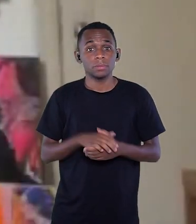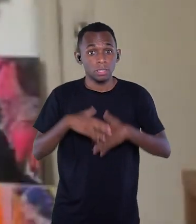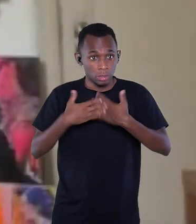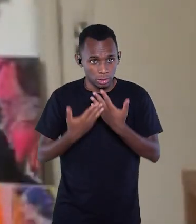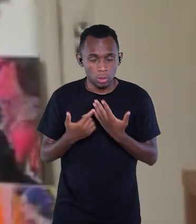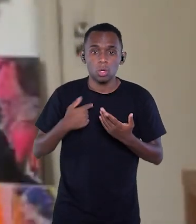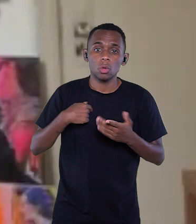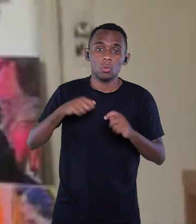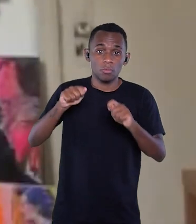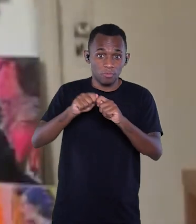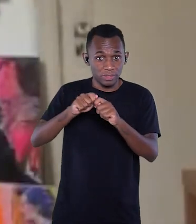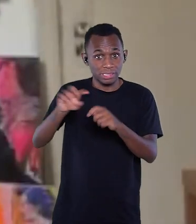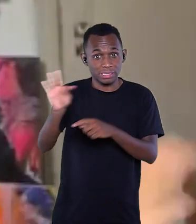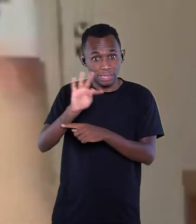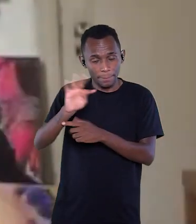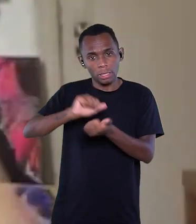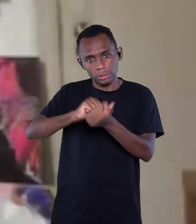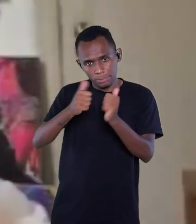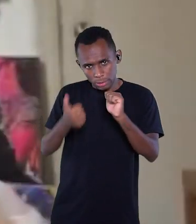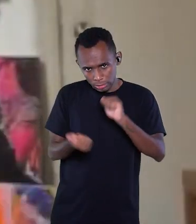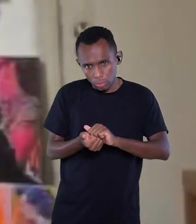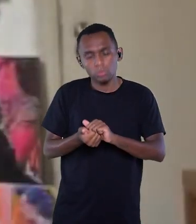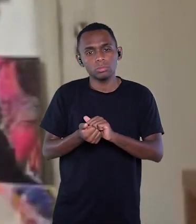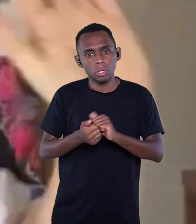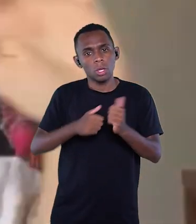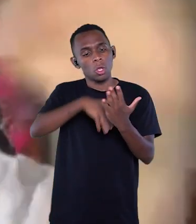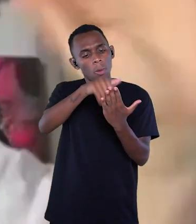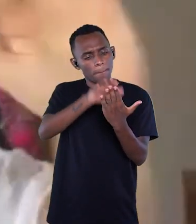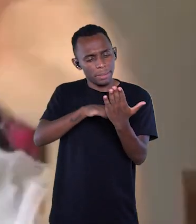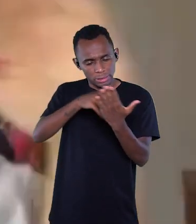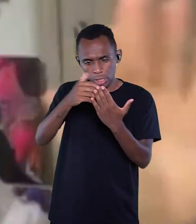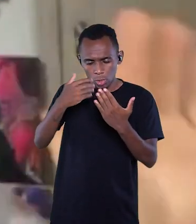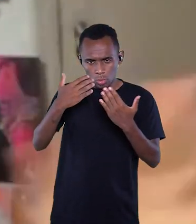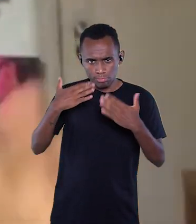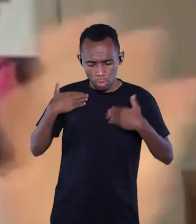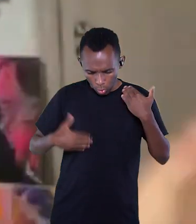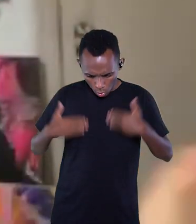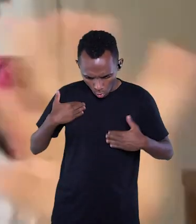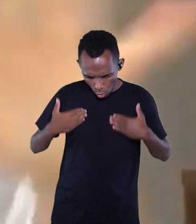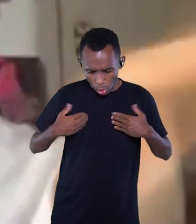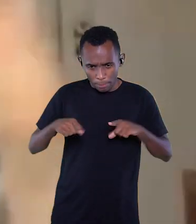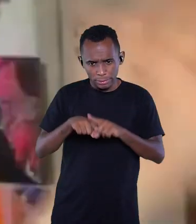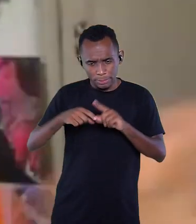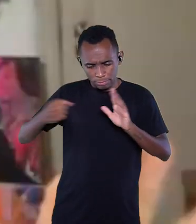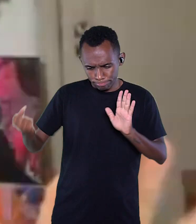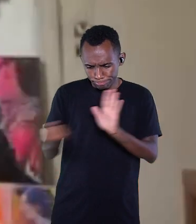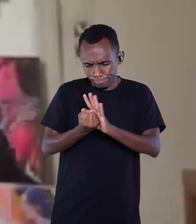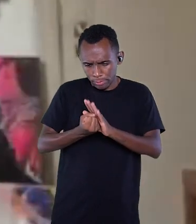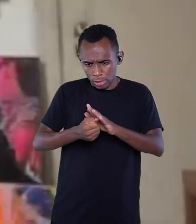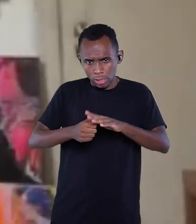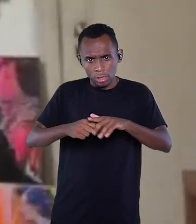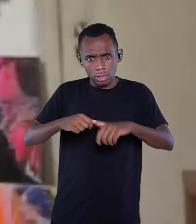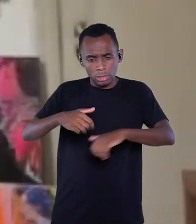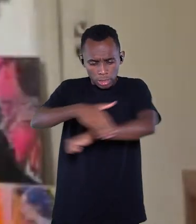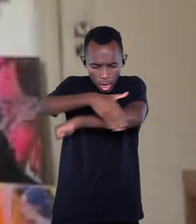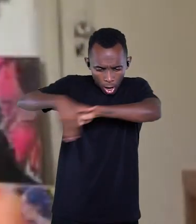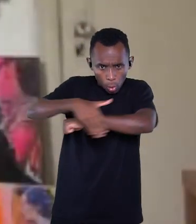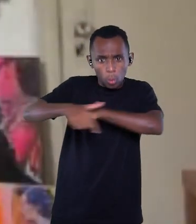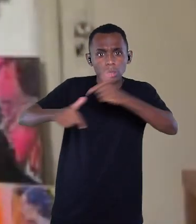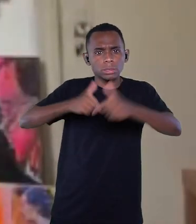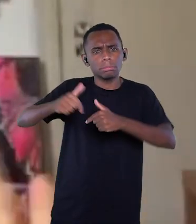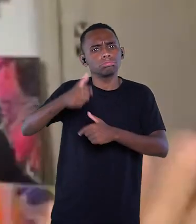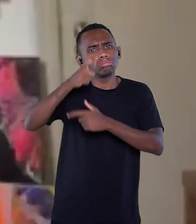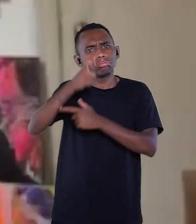aí eu fiz esse trabalho de releitura, eu pintei meu corpo, me carimbei na rua e tal, assim, foi um trabalho